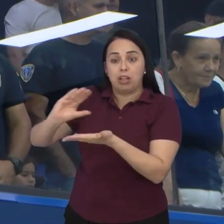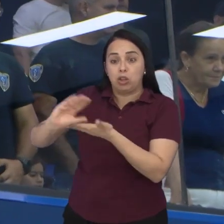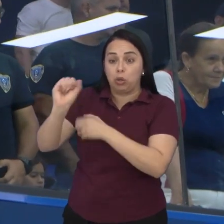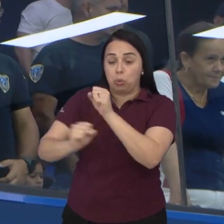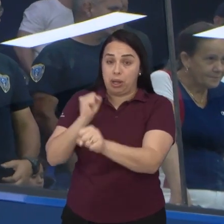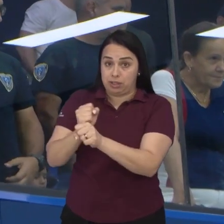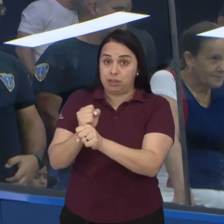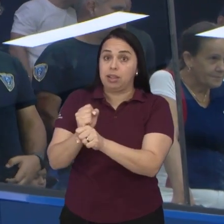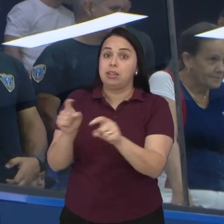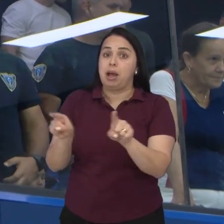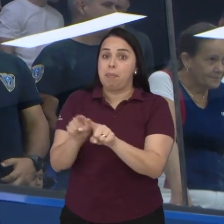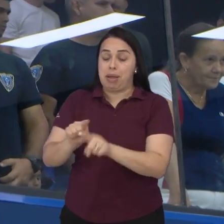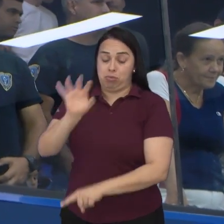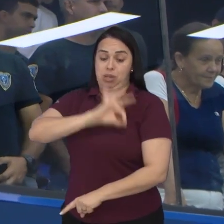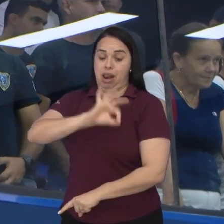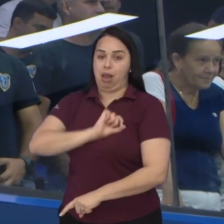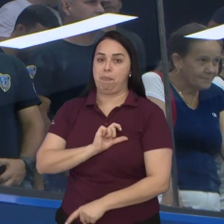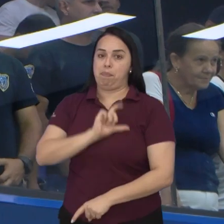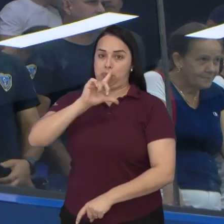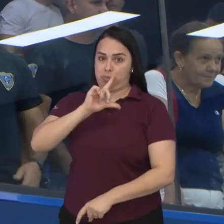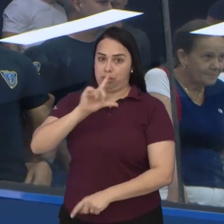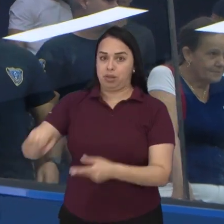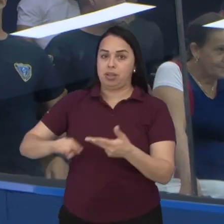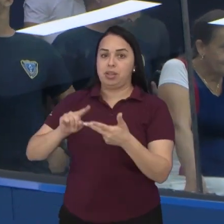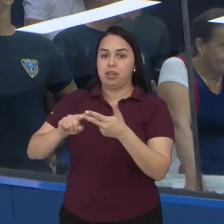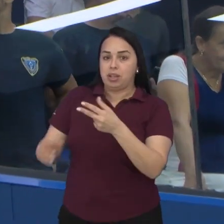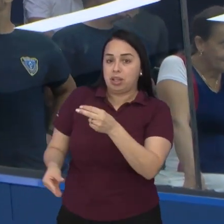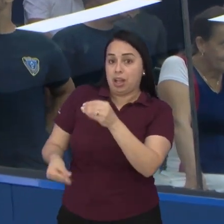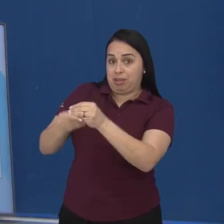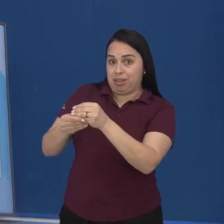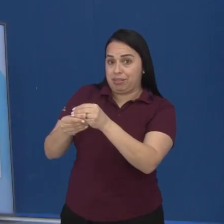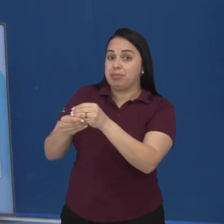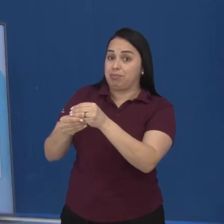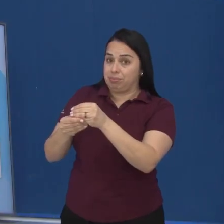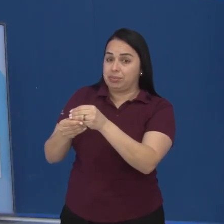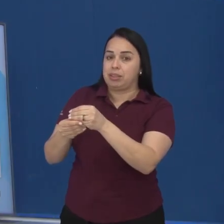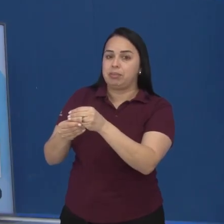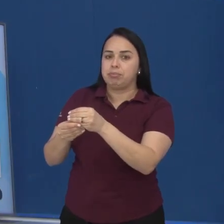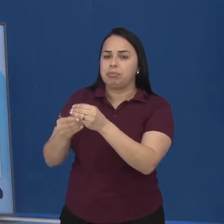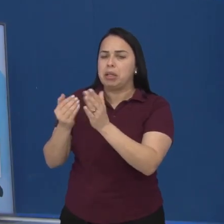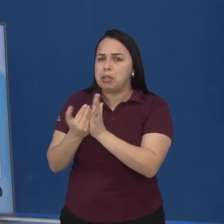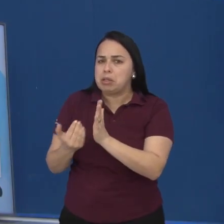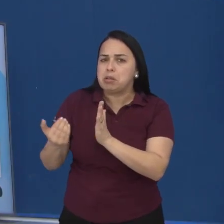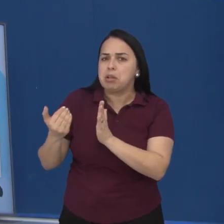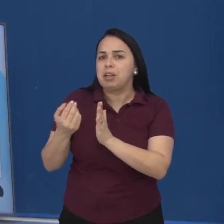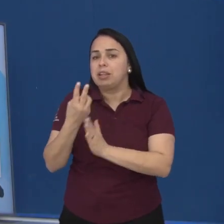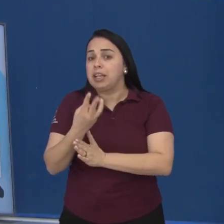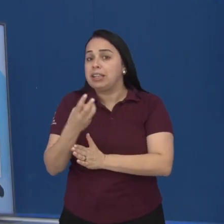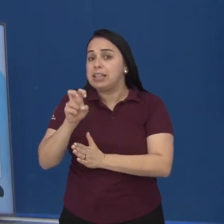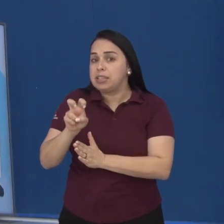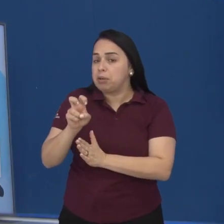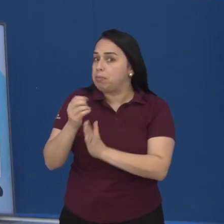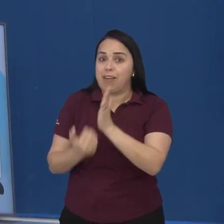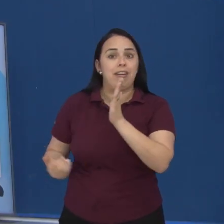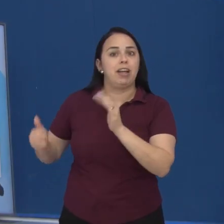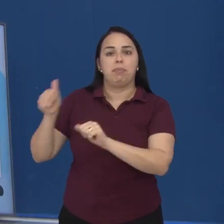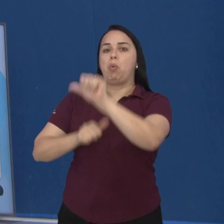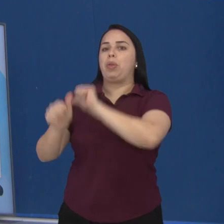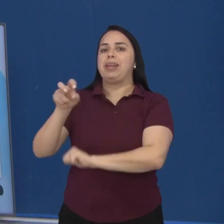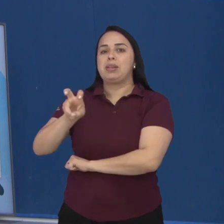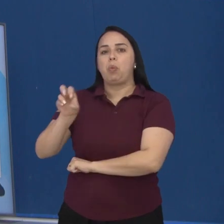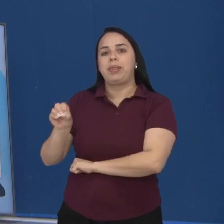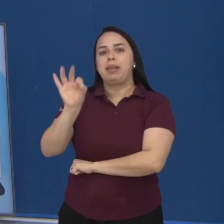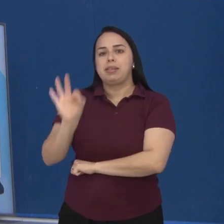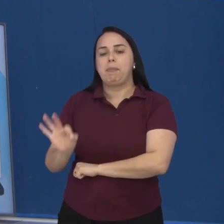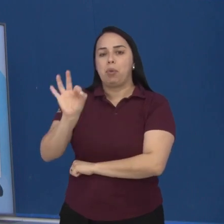de proporcionar aumento de salários e um adicional de risco de vida, que será elevado de 35% para